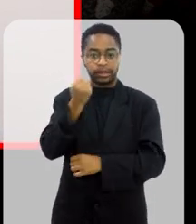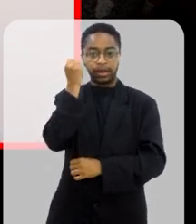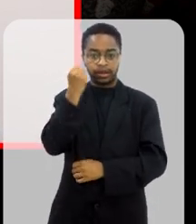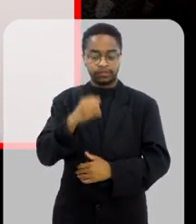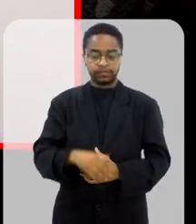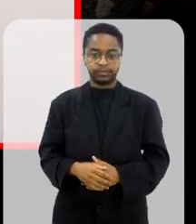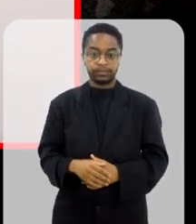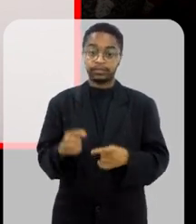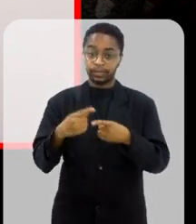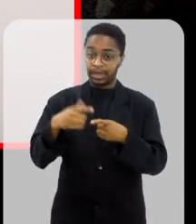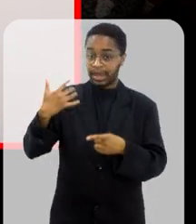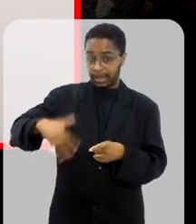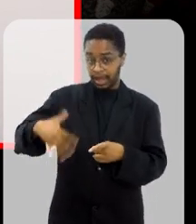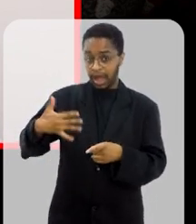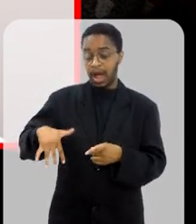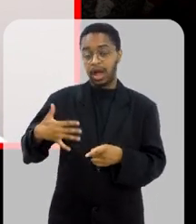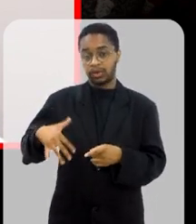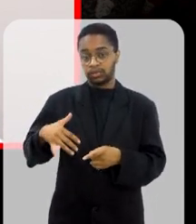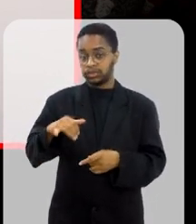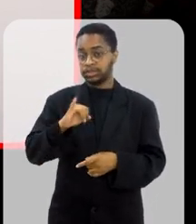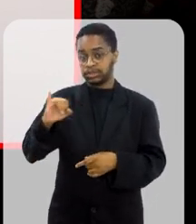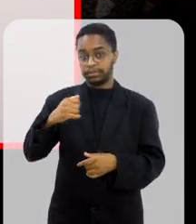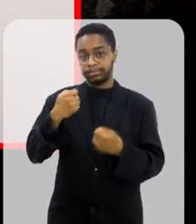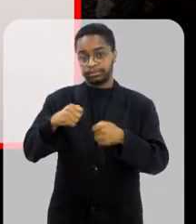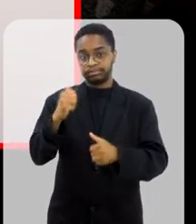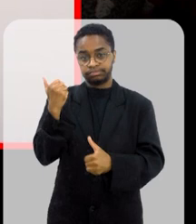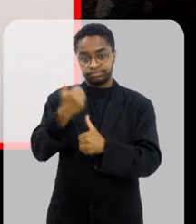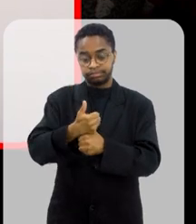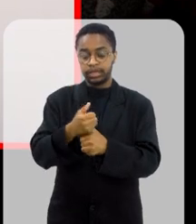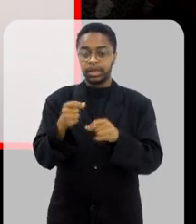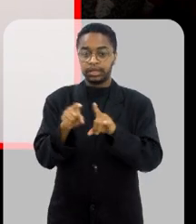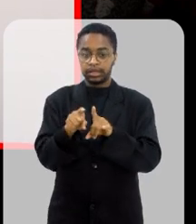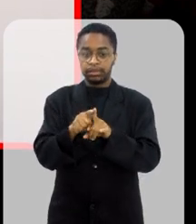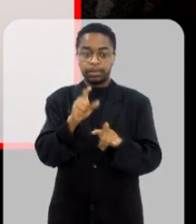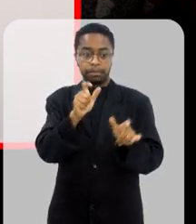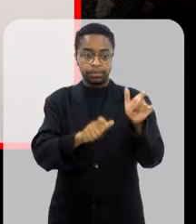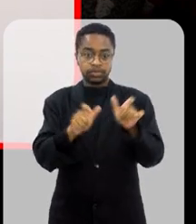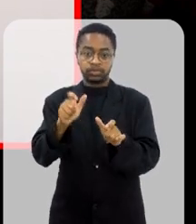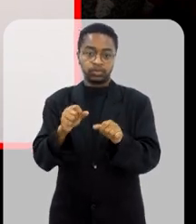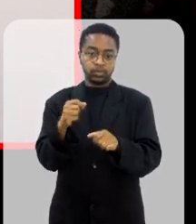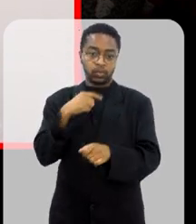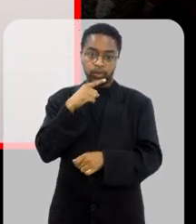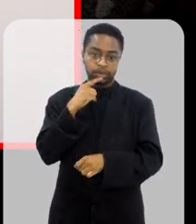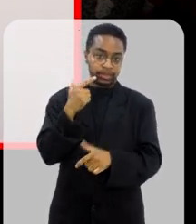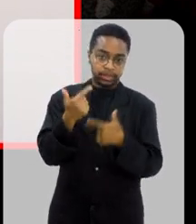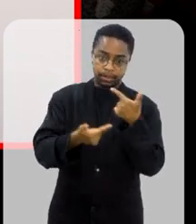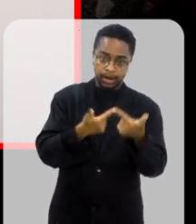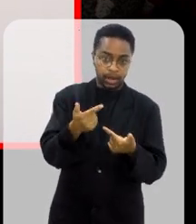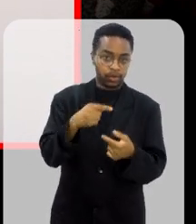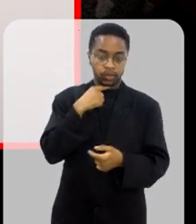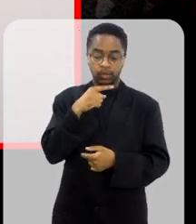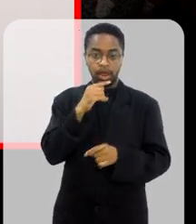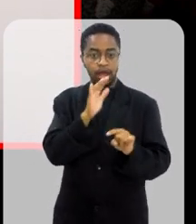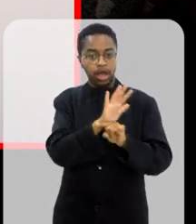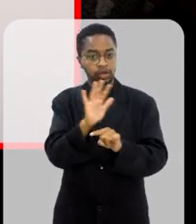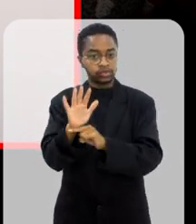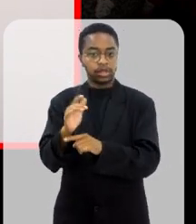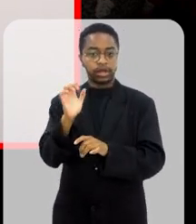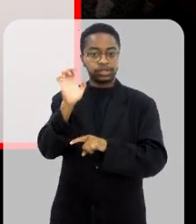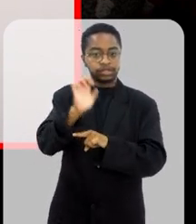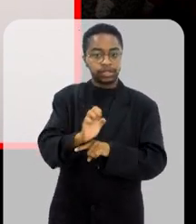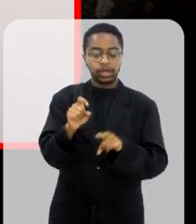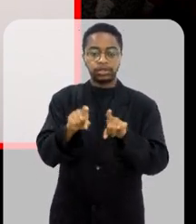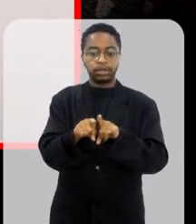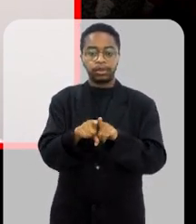essas lesões graves. Fica mais caro e fica mais. A pessoa deixa de trabalhar, deixa de contribuir,